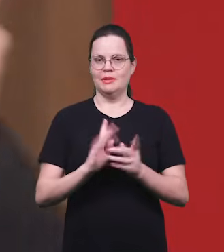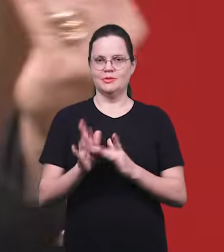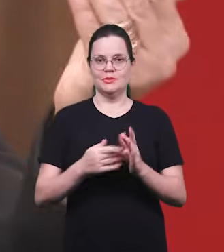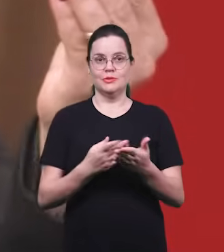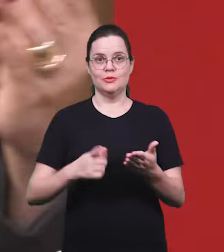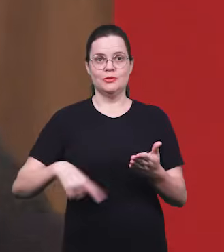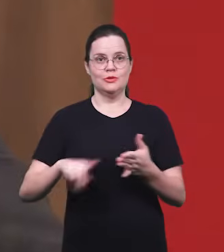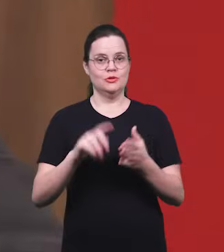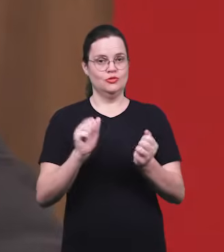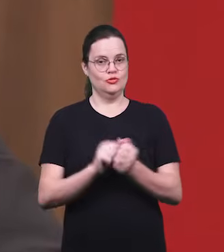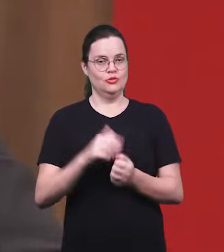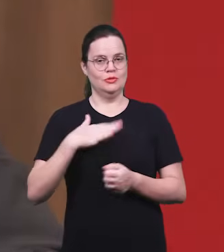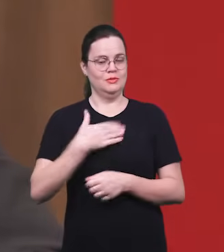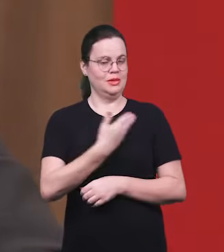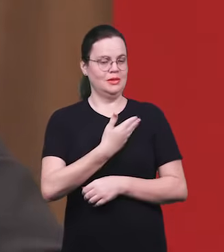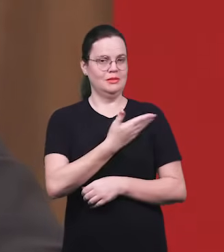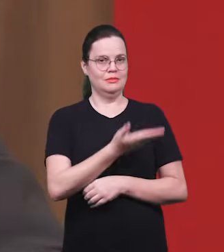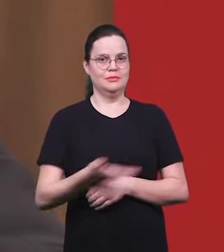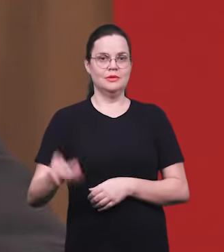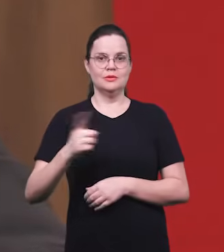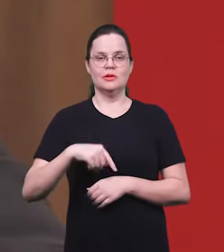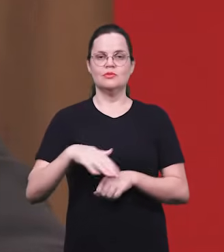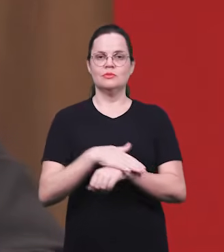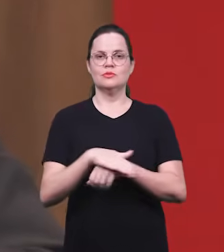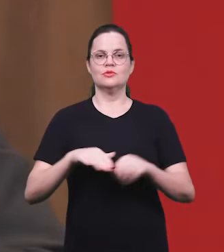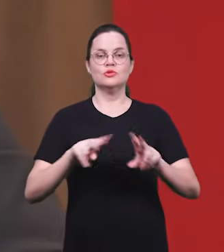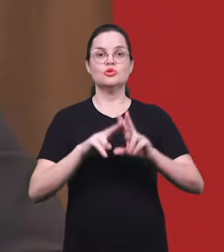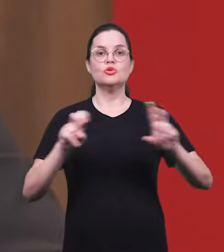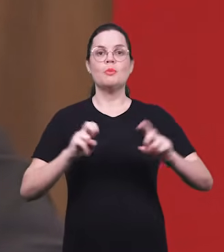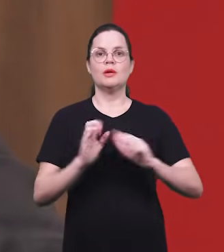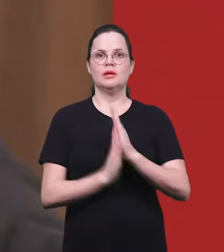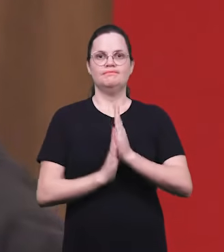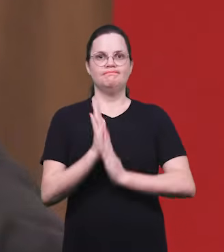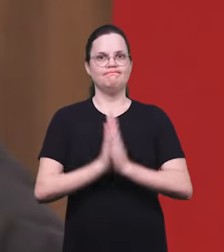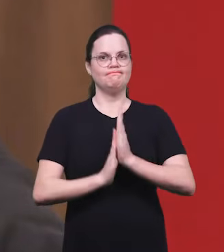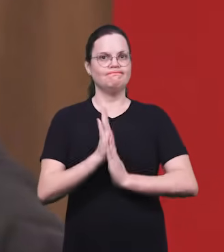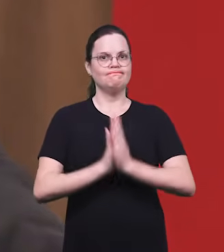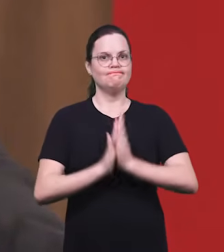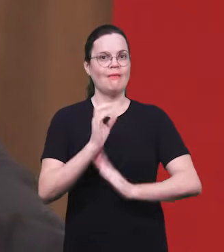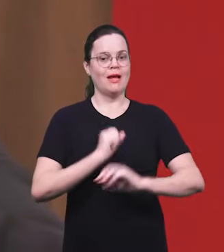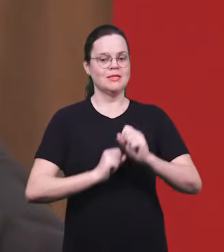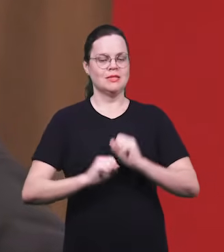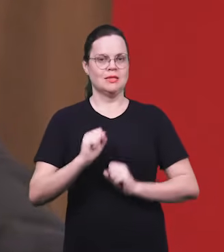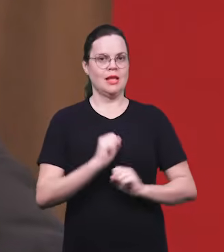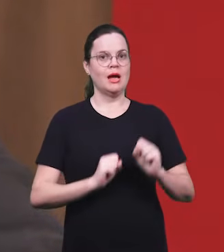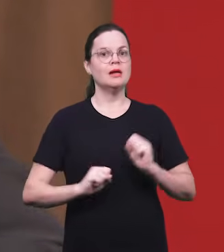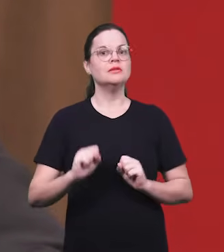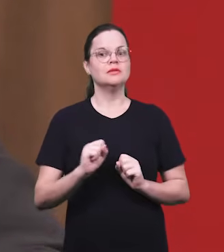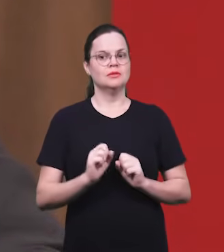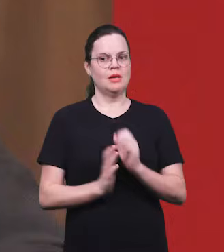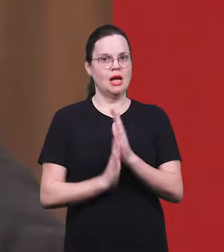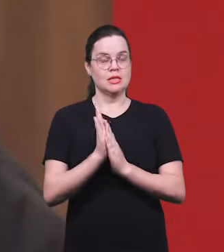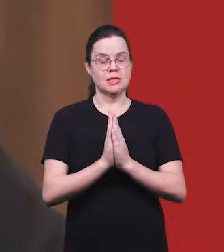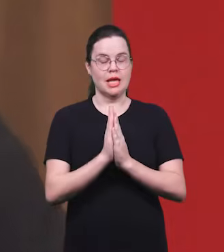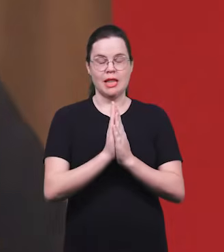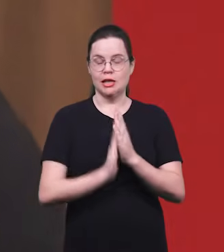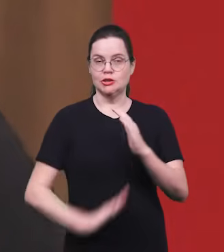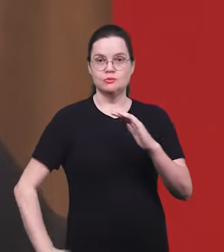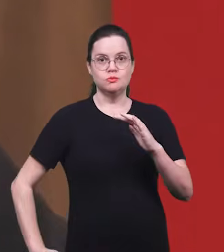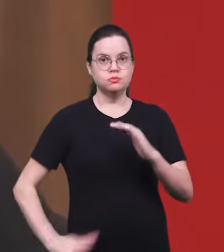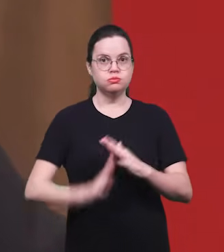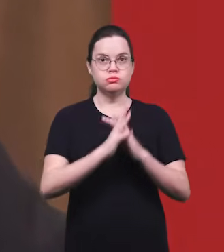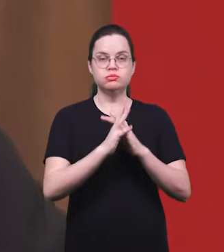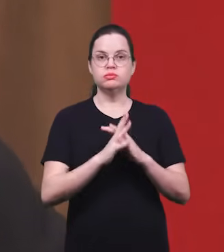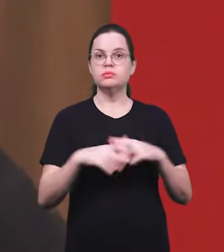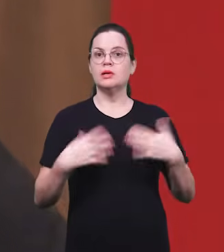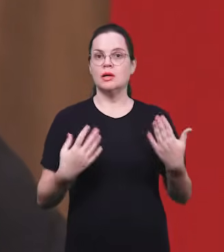junto com as minhas amigas, nós vamos falar sobre a ansiedade, aquela que passa do limite. Quando a